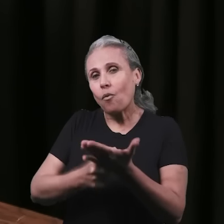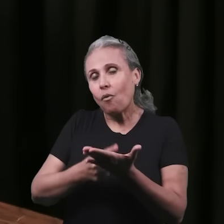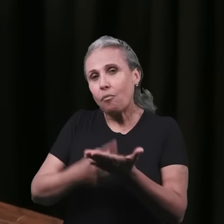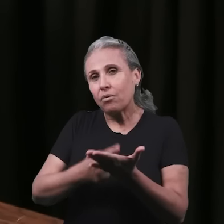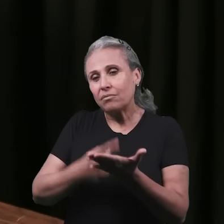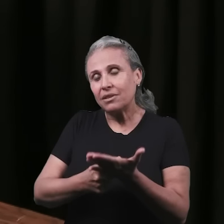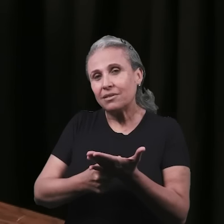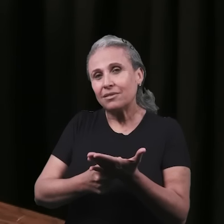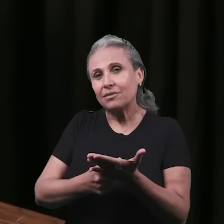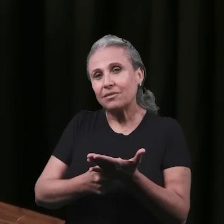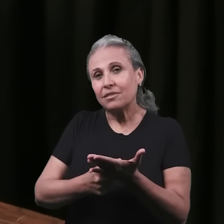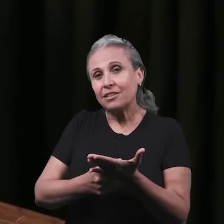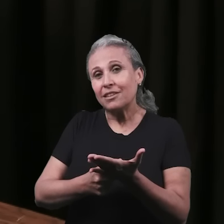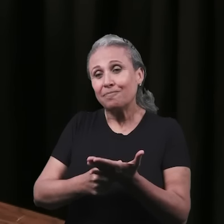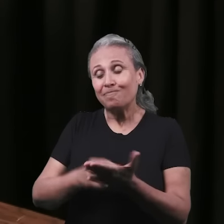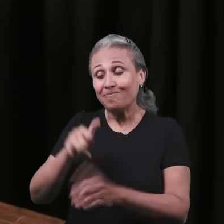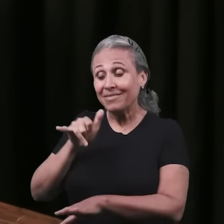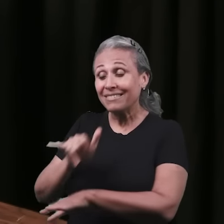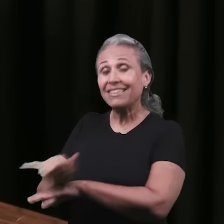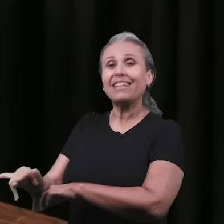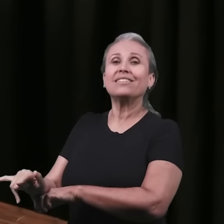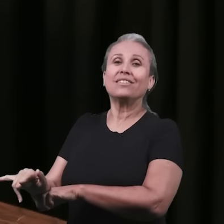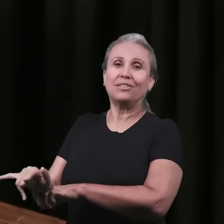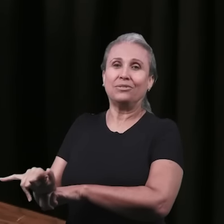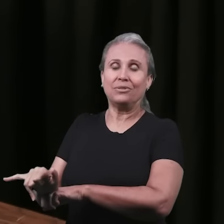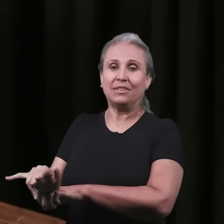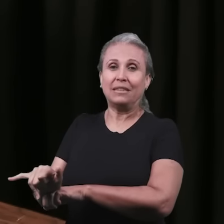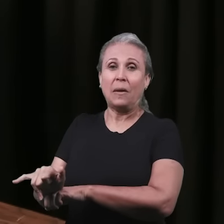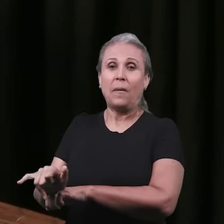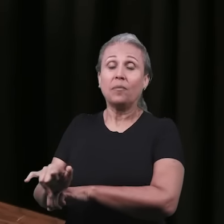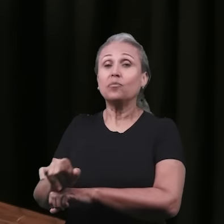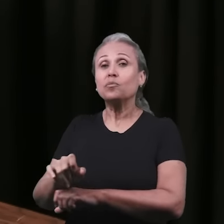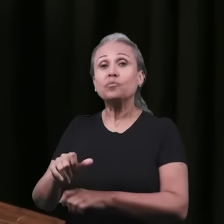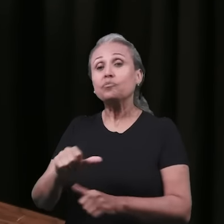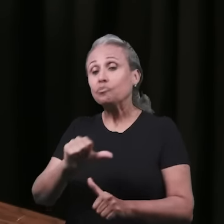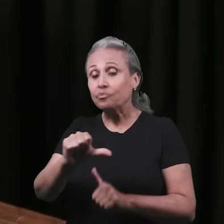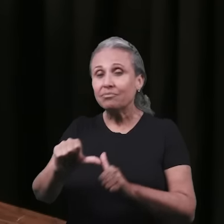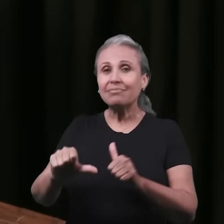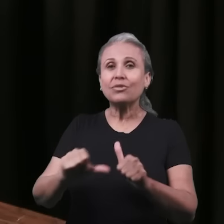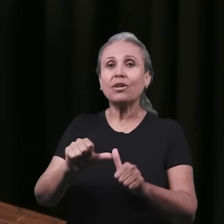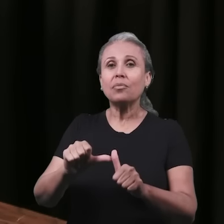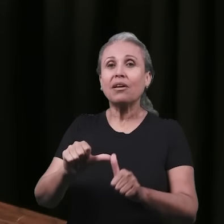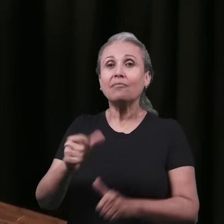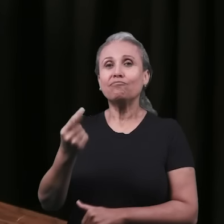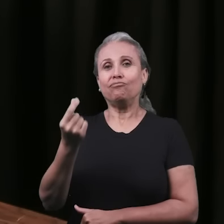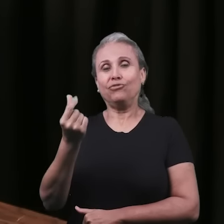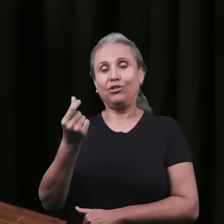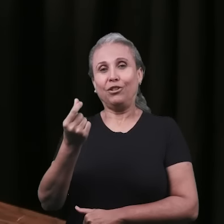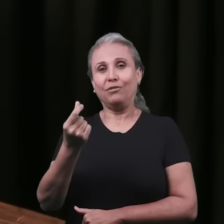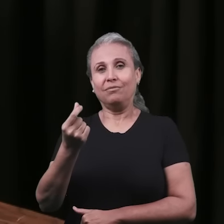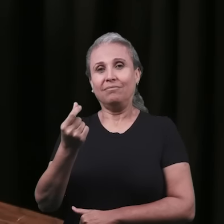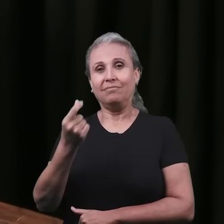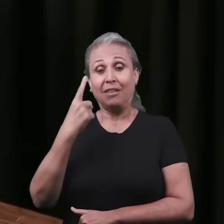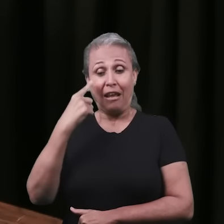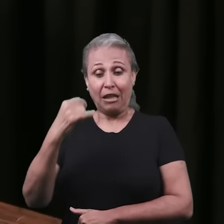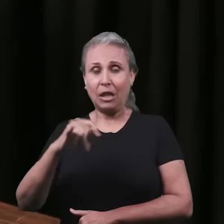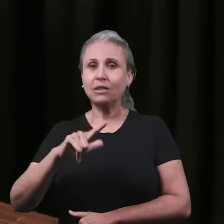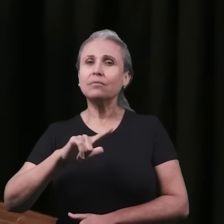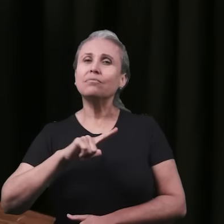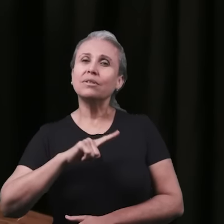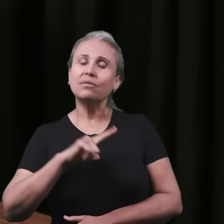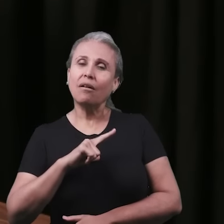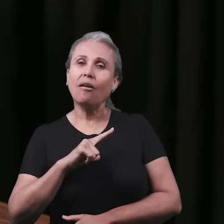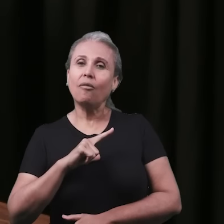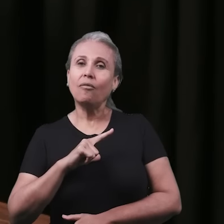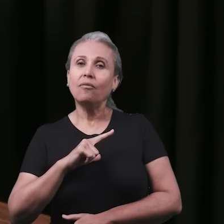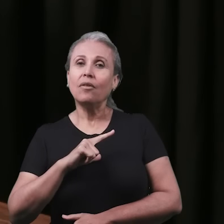entregar o Senhor Jesus em troca daquilo que lhe oferecia, ou em troca daquilo que era o seu interesse pessoal. Né? E é